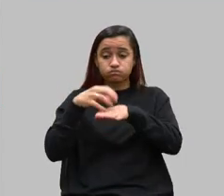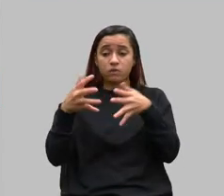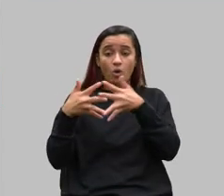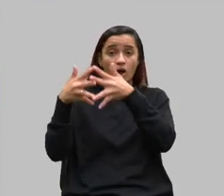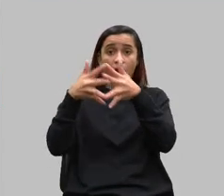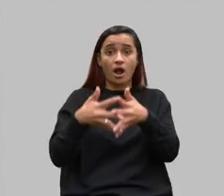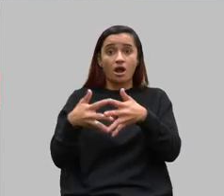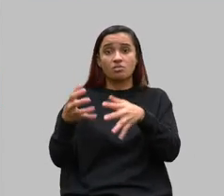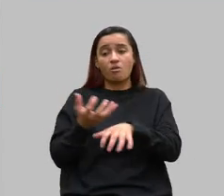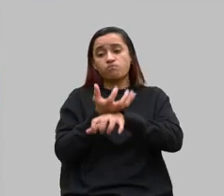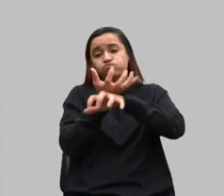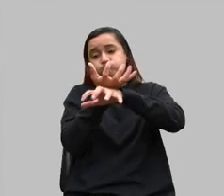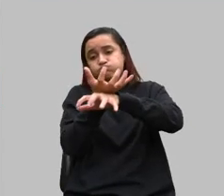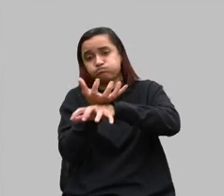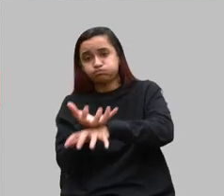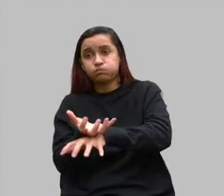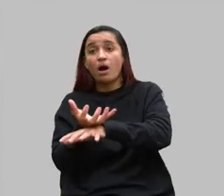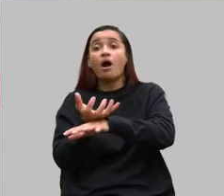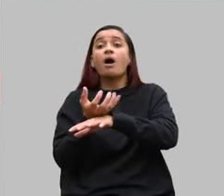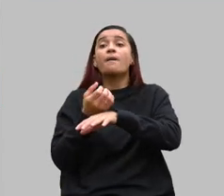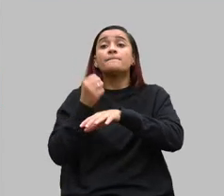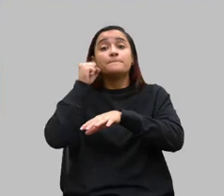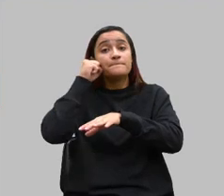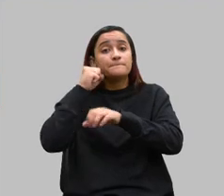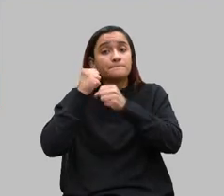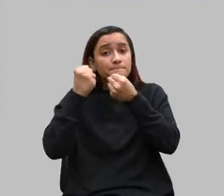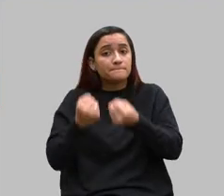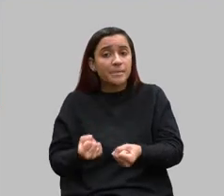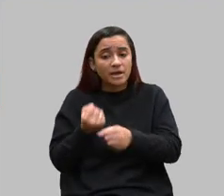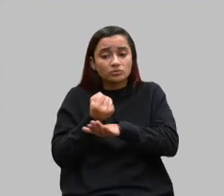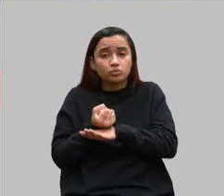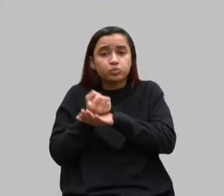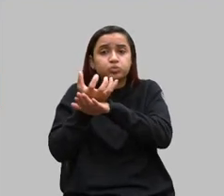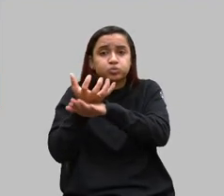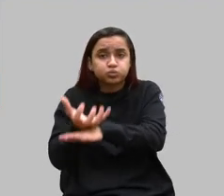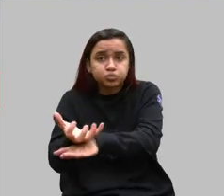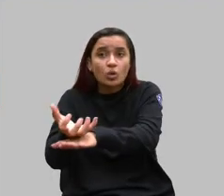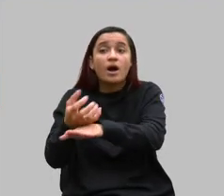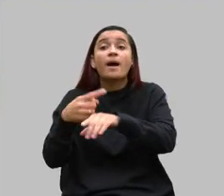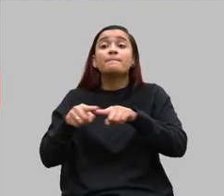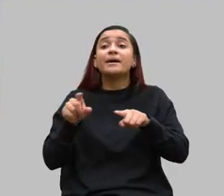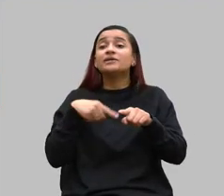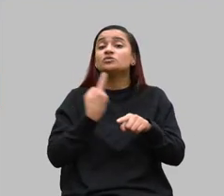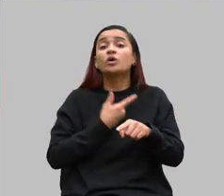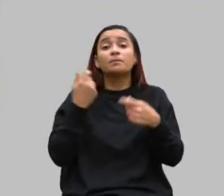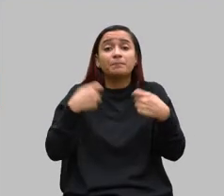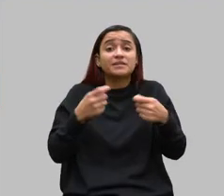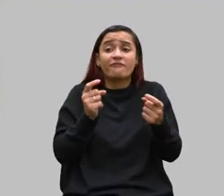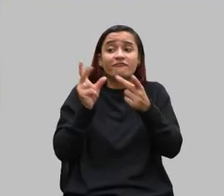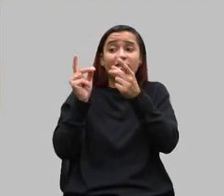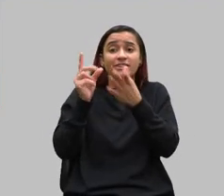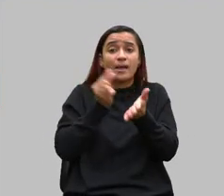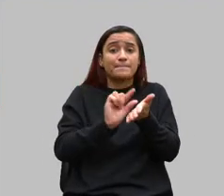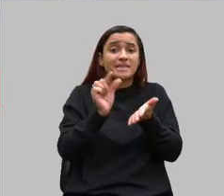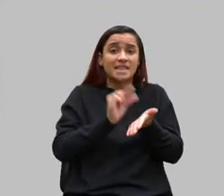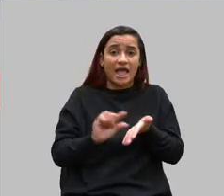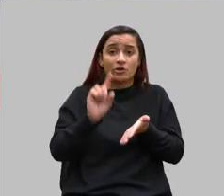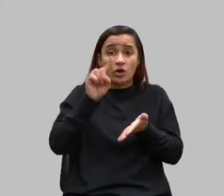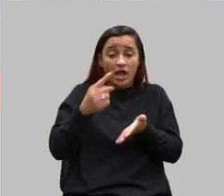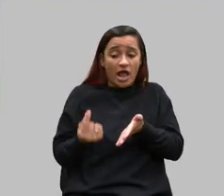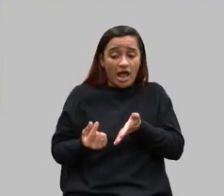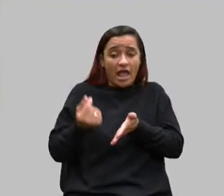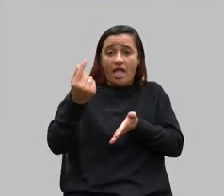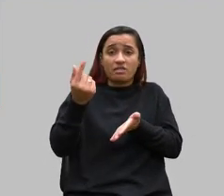e eh transporte minério mas nós precisamos de vender o minério é fonte de de de renda de de de receita